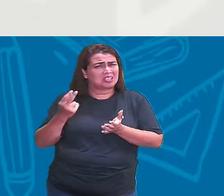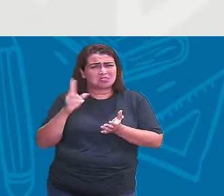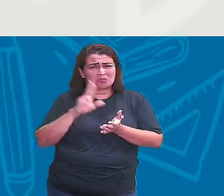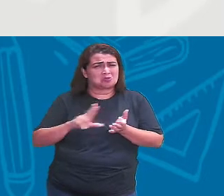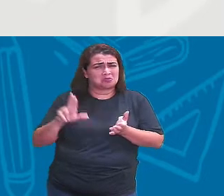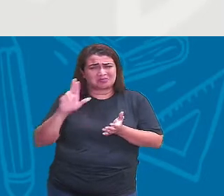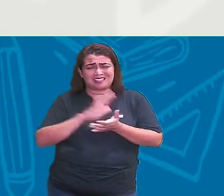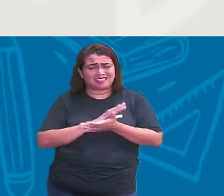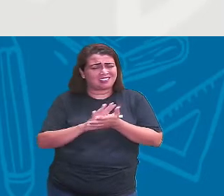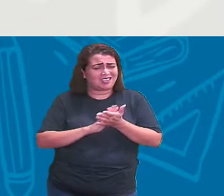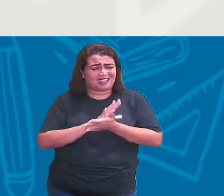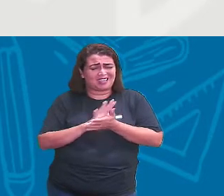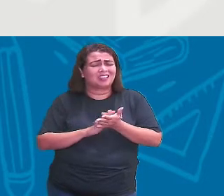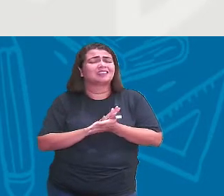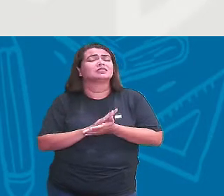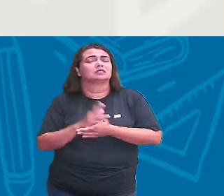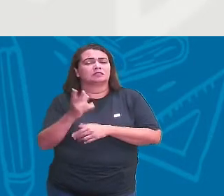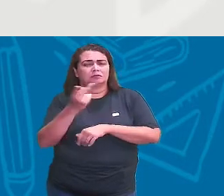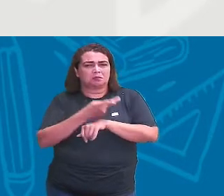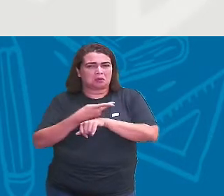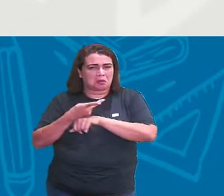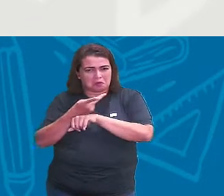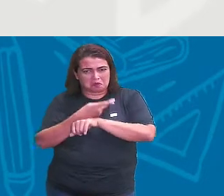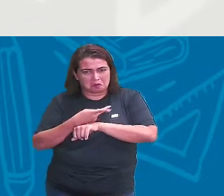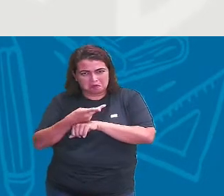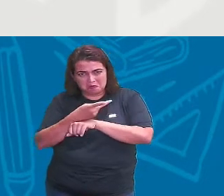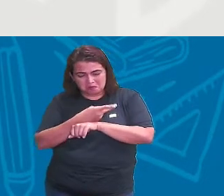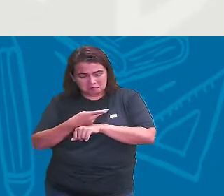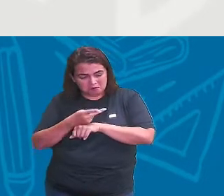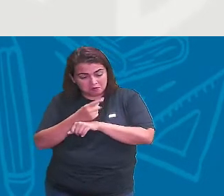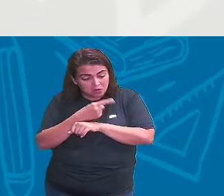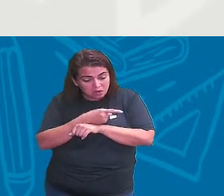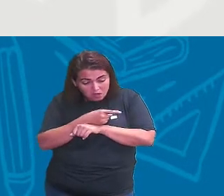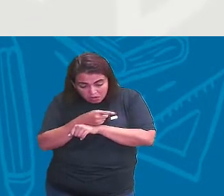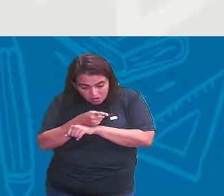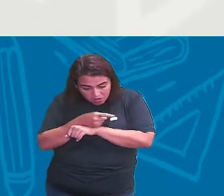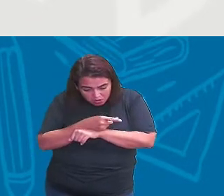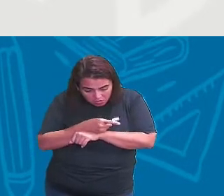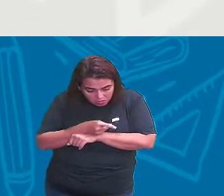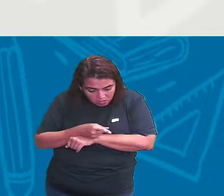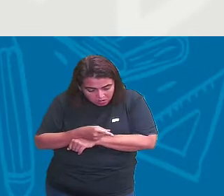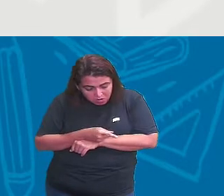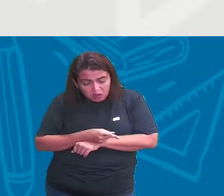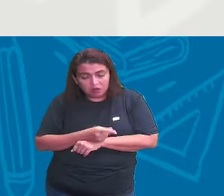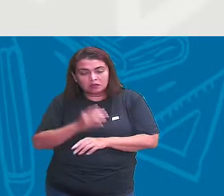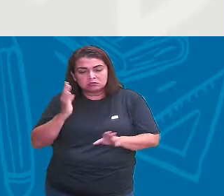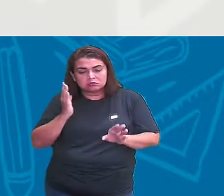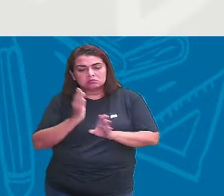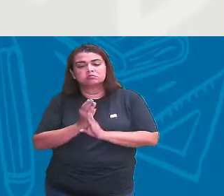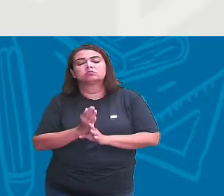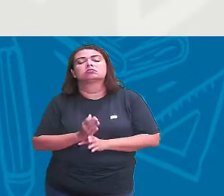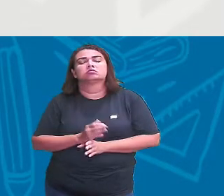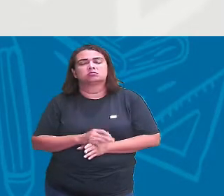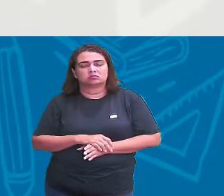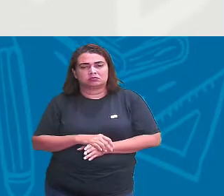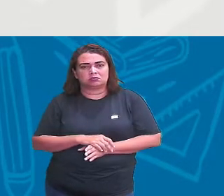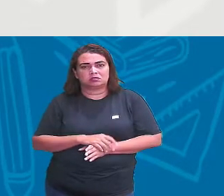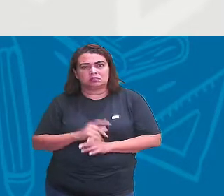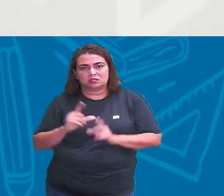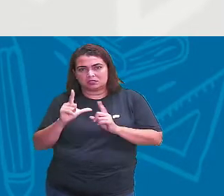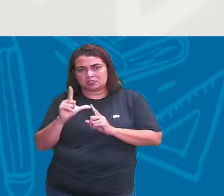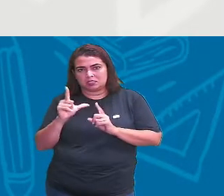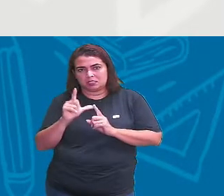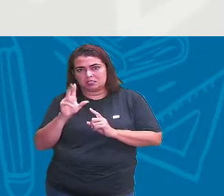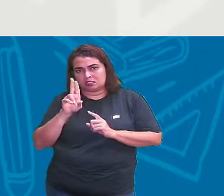usa mais, tá? Livros que você já estudou com eles e agora você não precisa mais dele. Você vai procurar uma letrinha